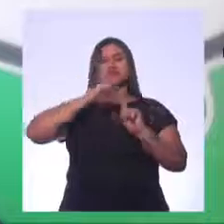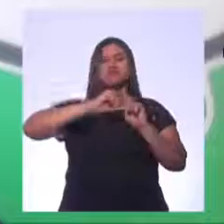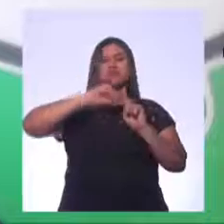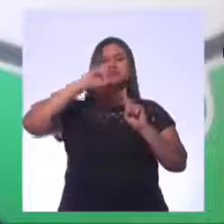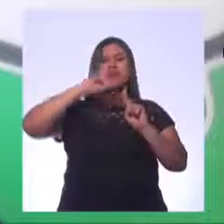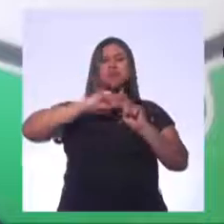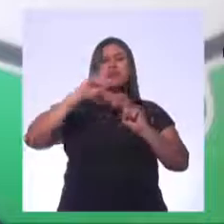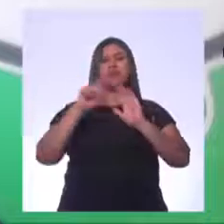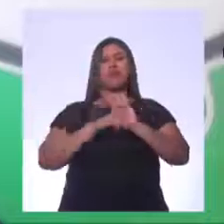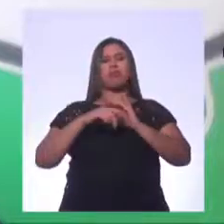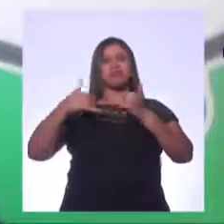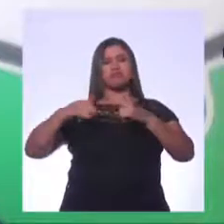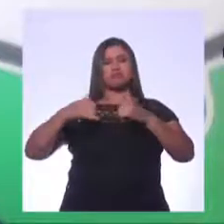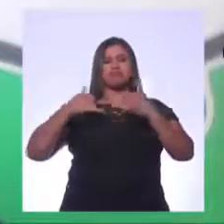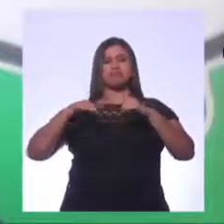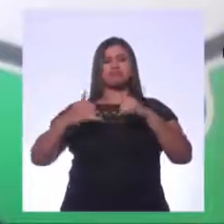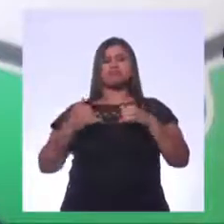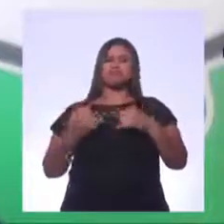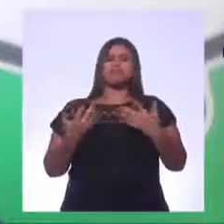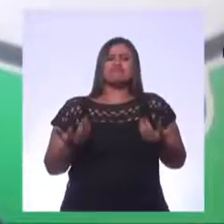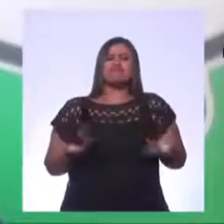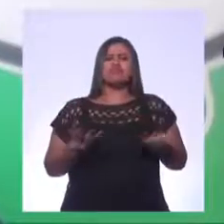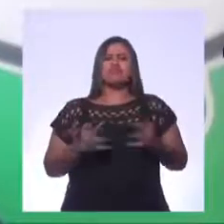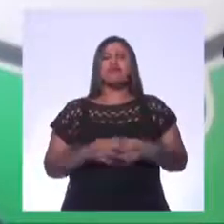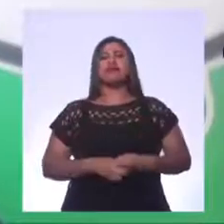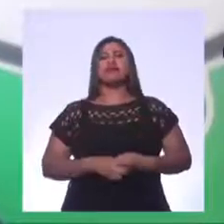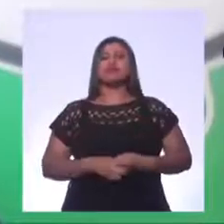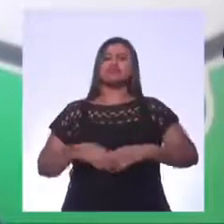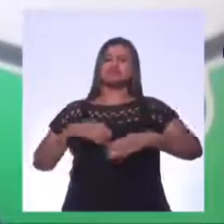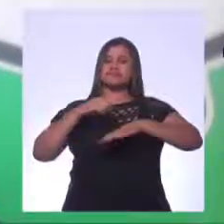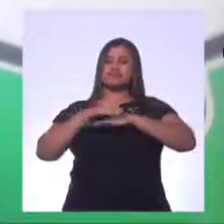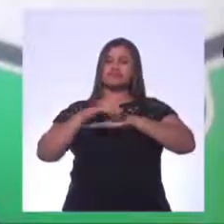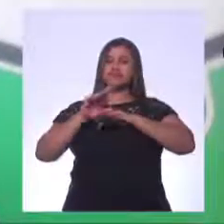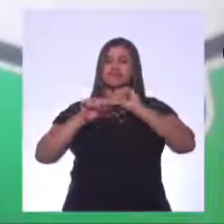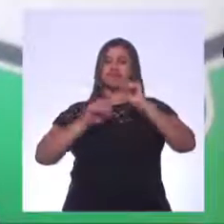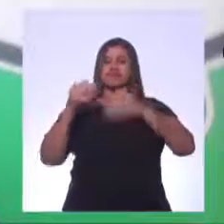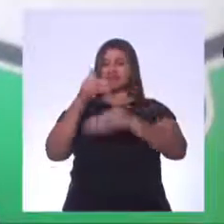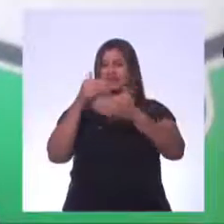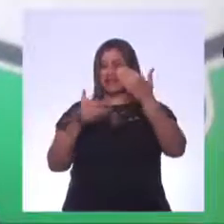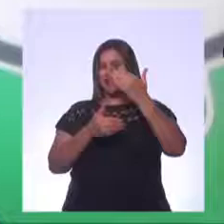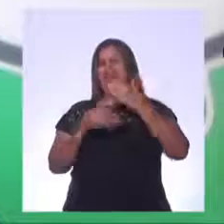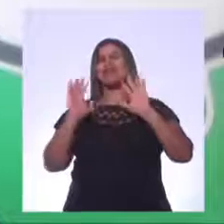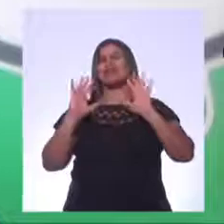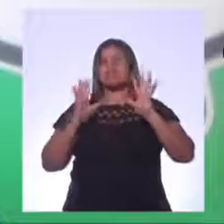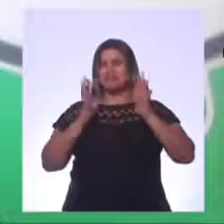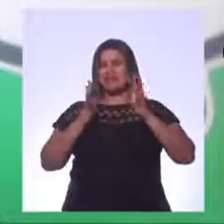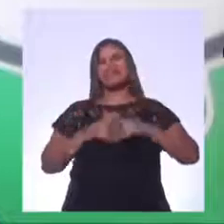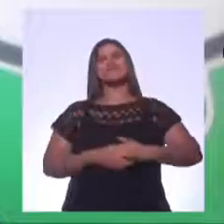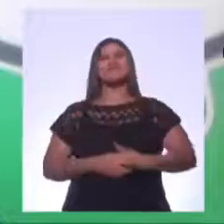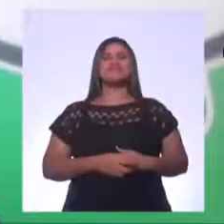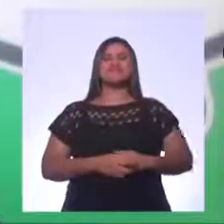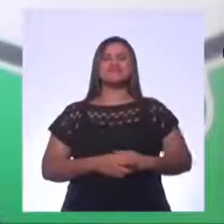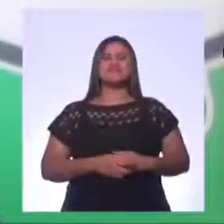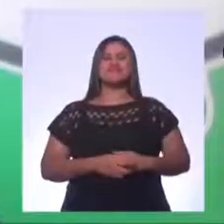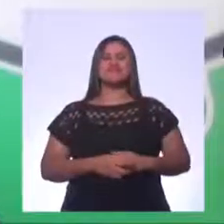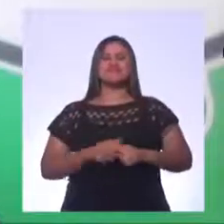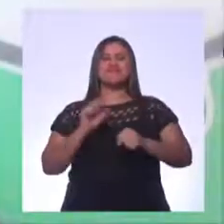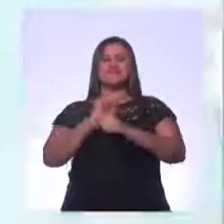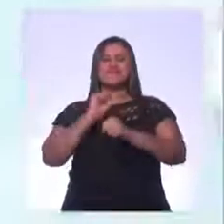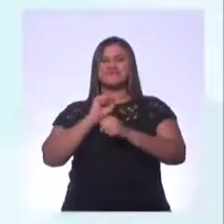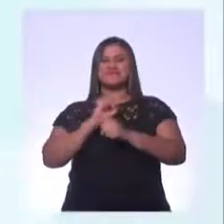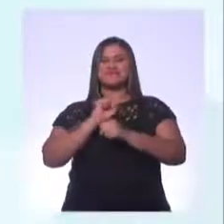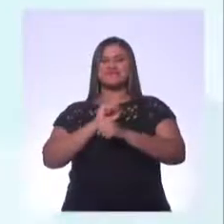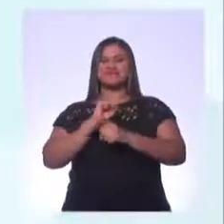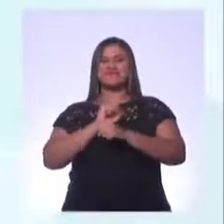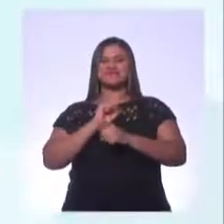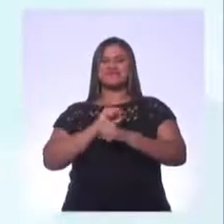então, para a corrente elétrica, né? Só uma dica, estava no slide, hein? Tá ok? Então, vamos lá, aguardando.